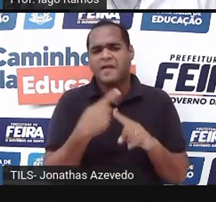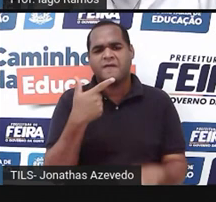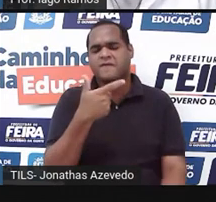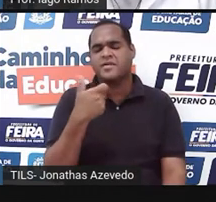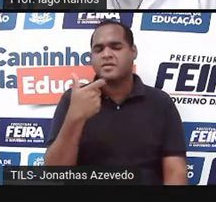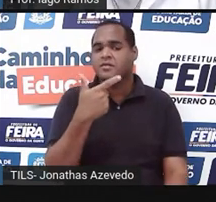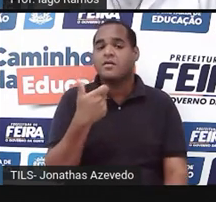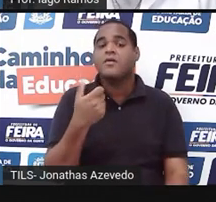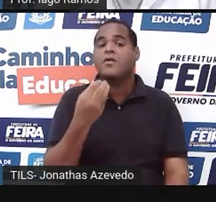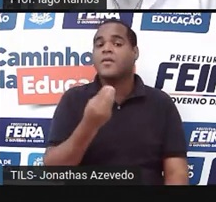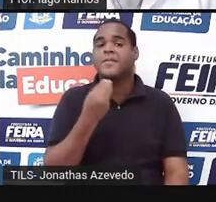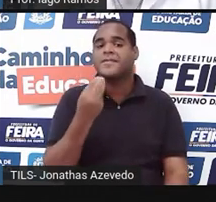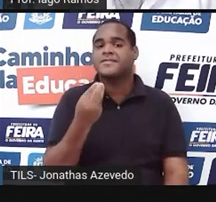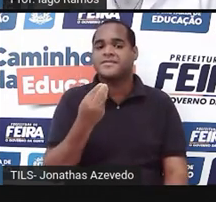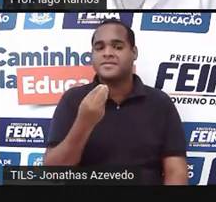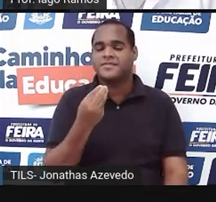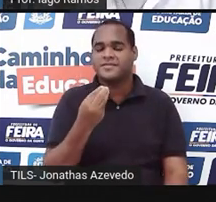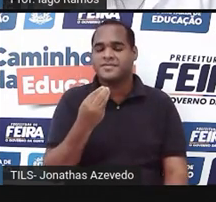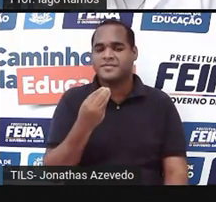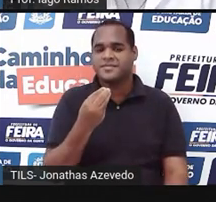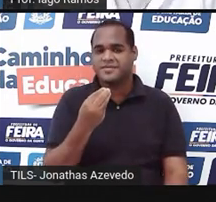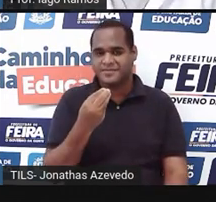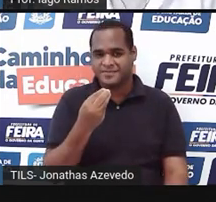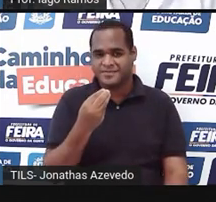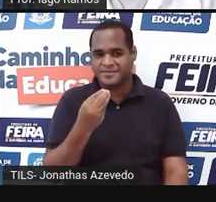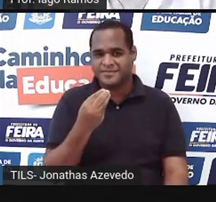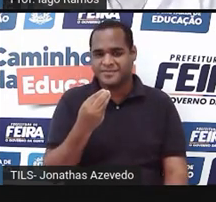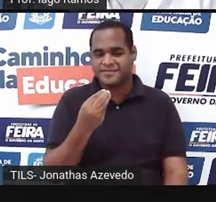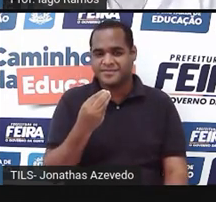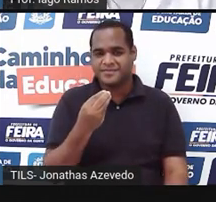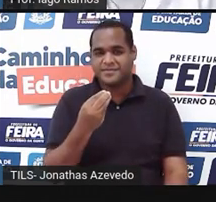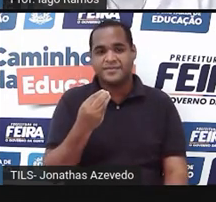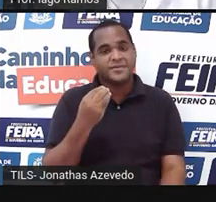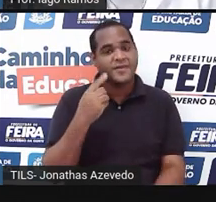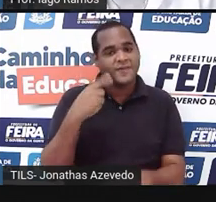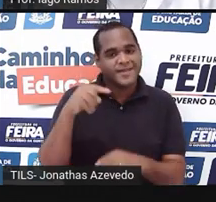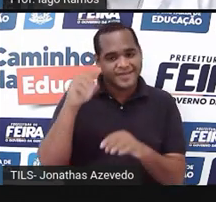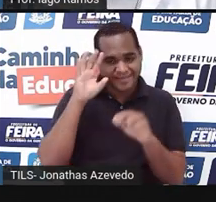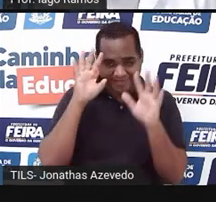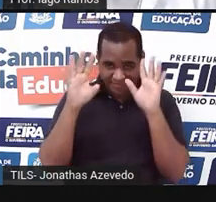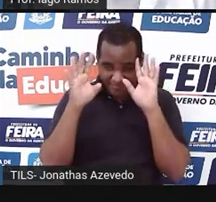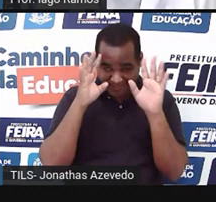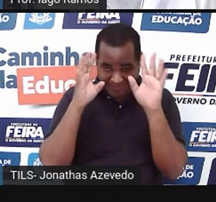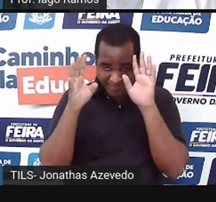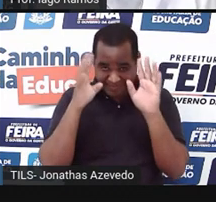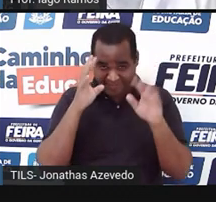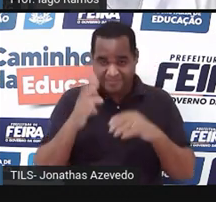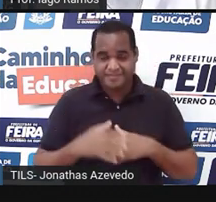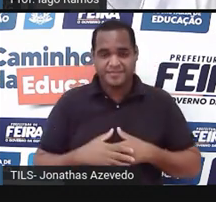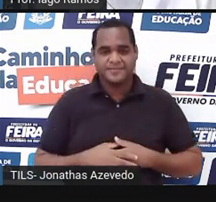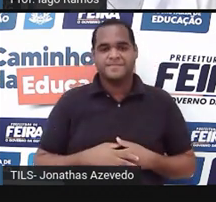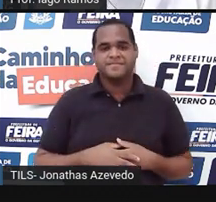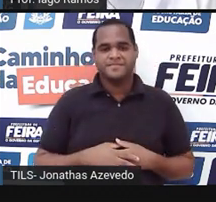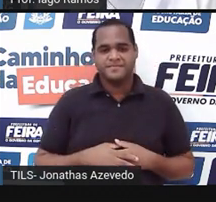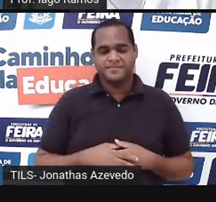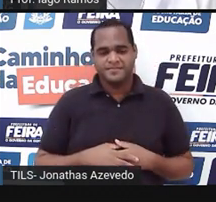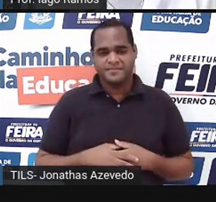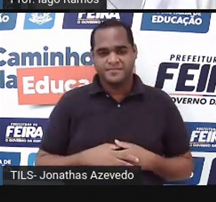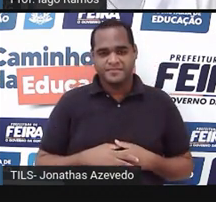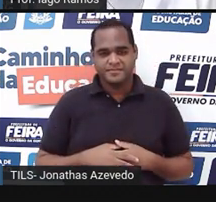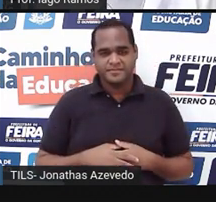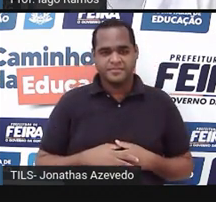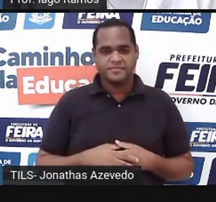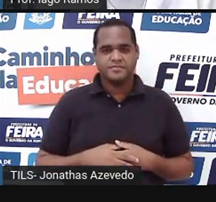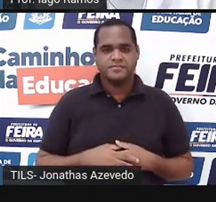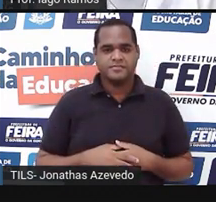Por que você pensou em fazer assim ó eu até né deixei ali um tempo para que você calculasse tá o que é que a gente pensa